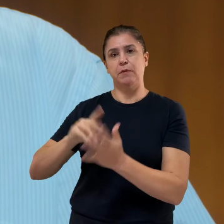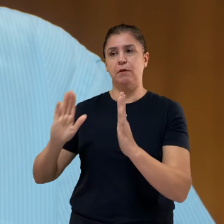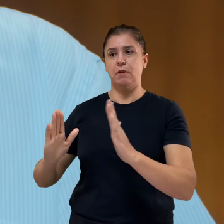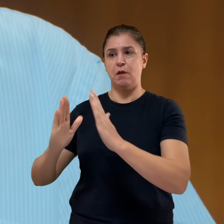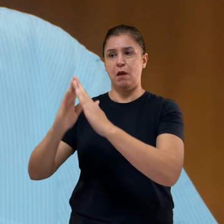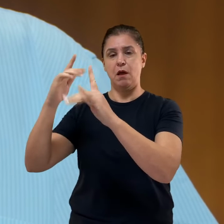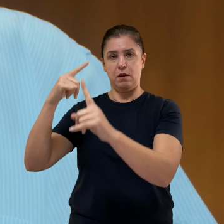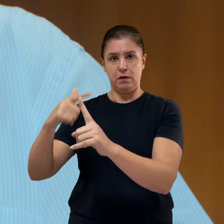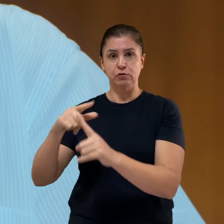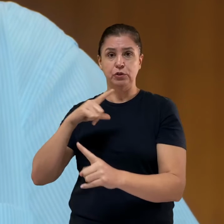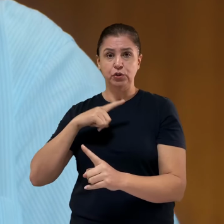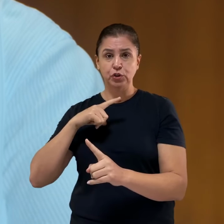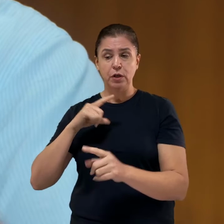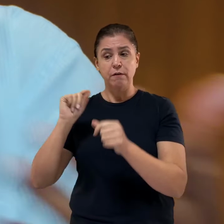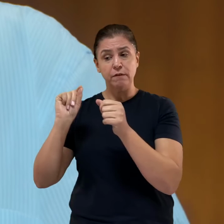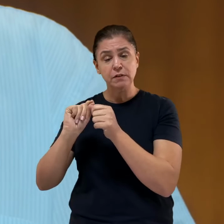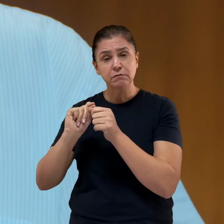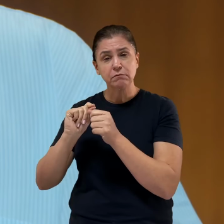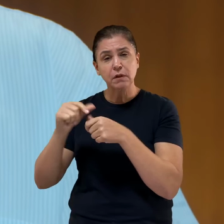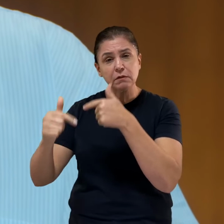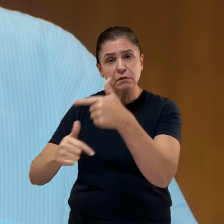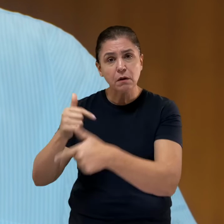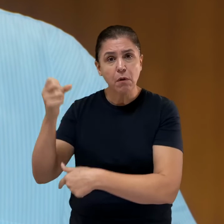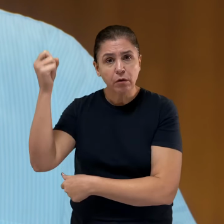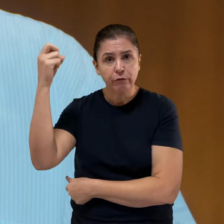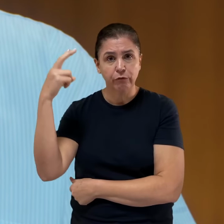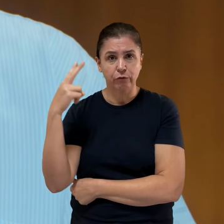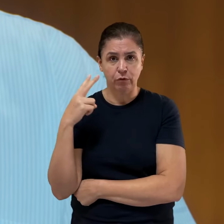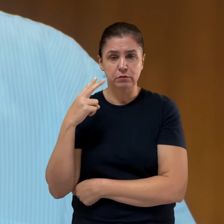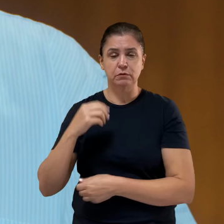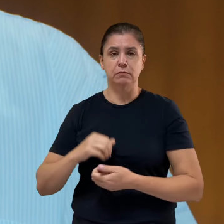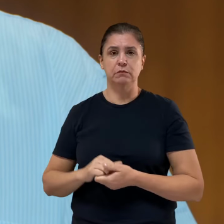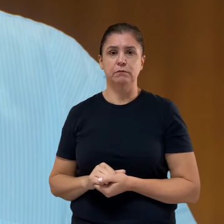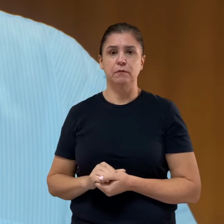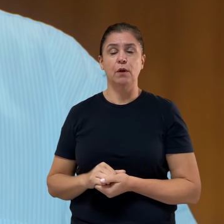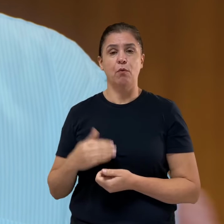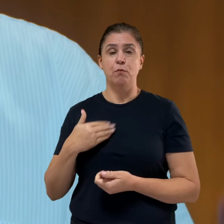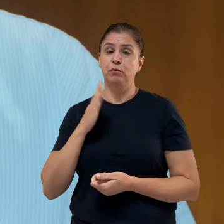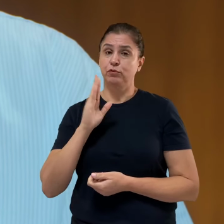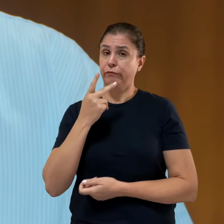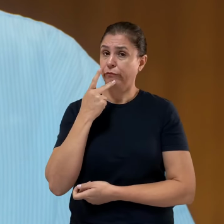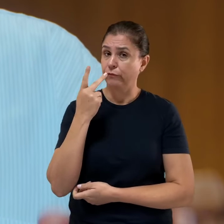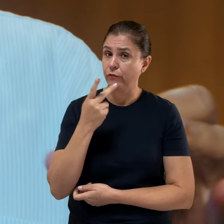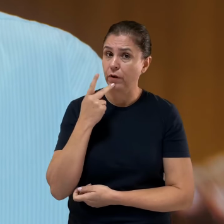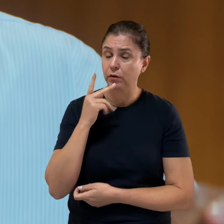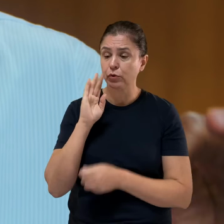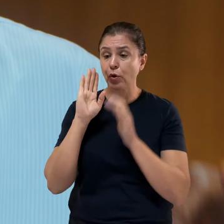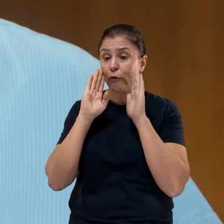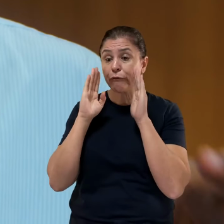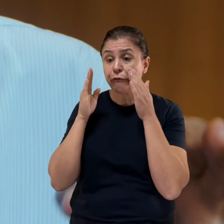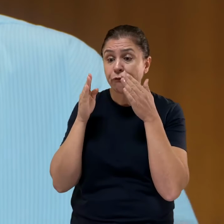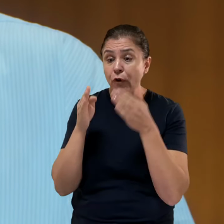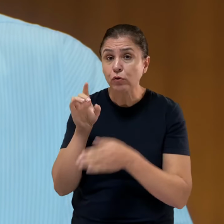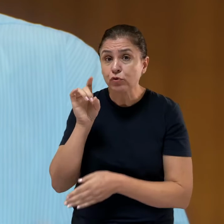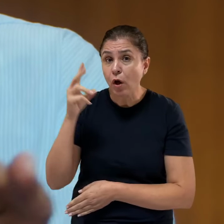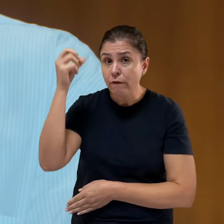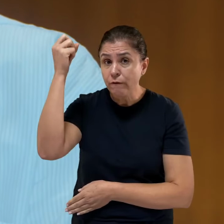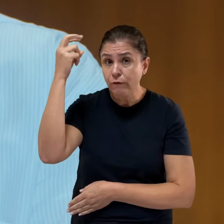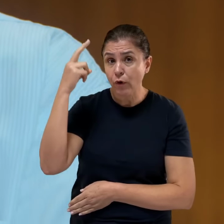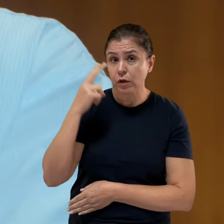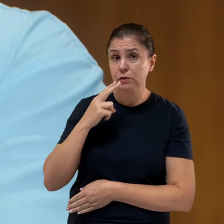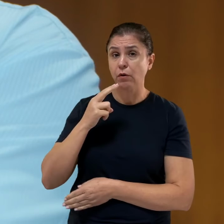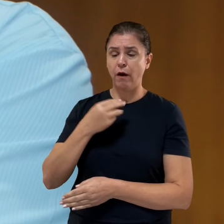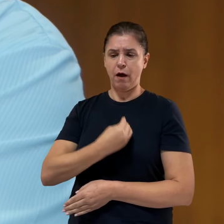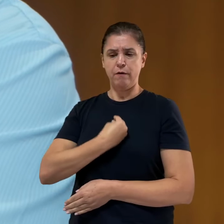fazia esse trabalho vocacional. Como eu já disse, não mirava somente a